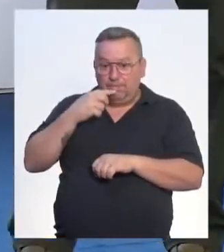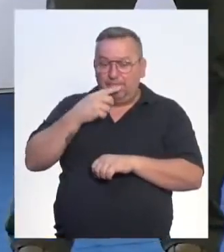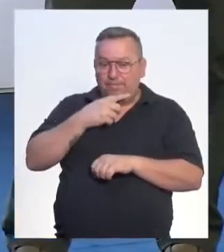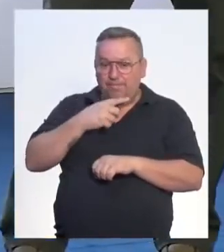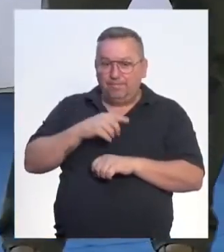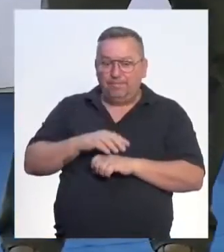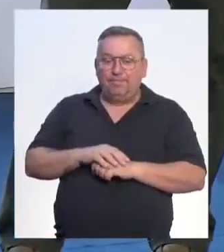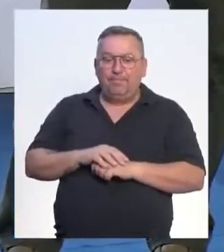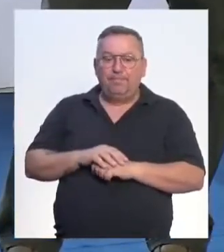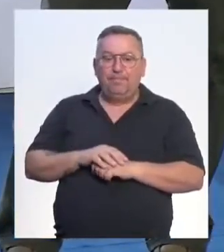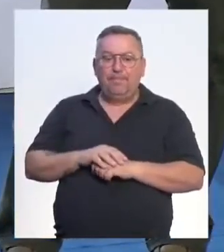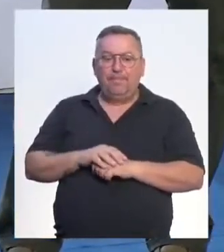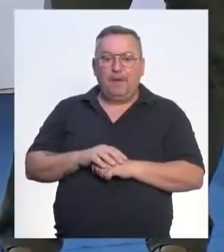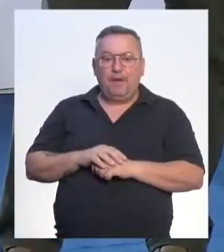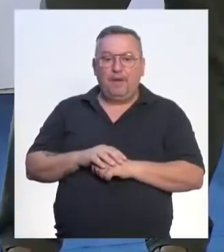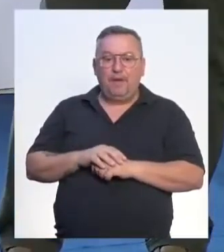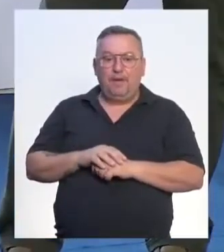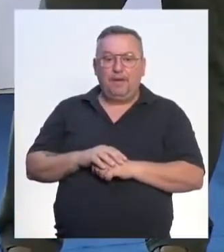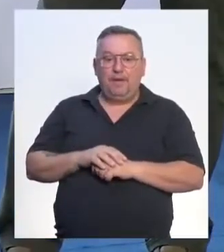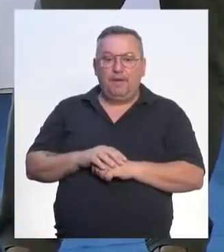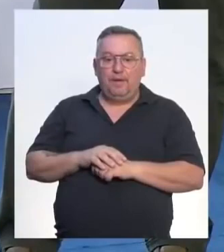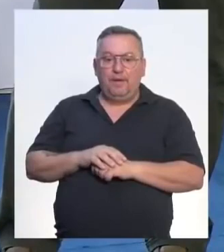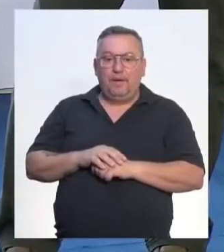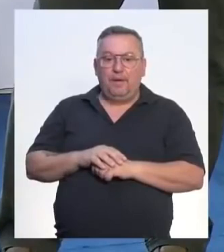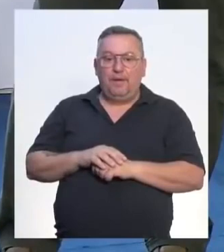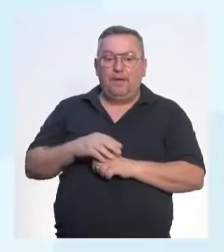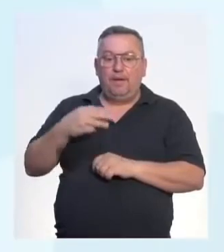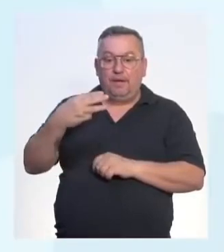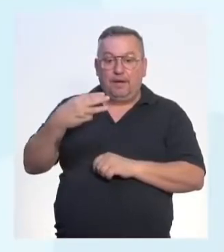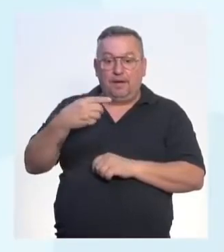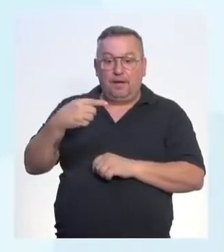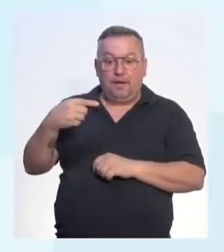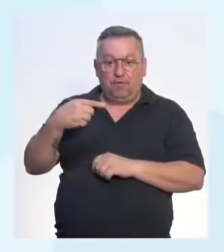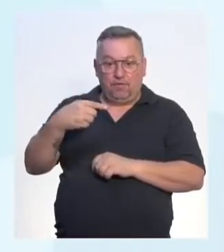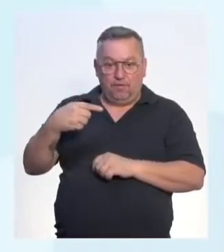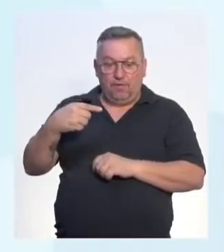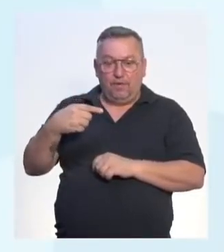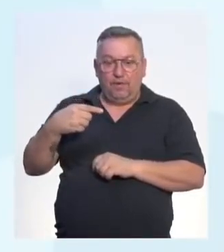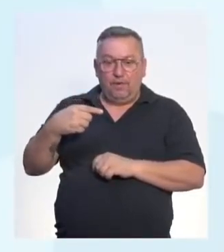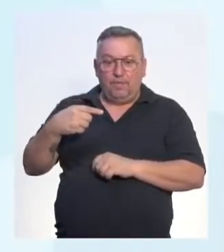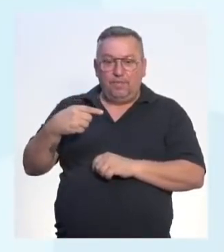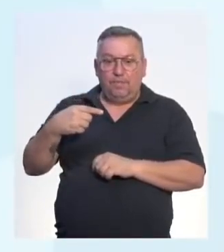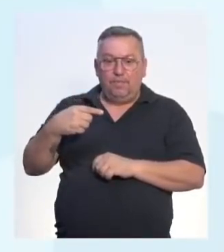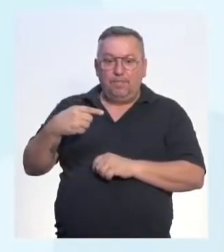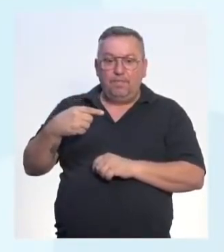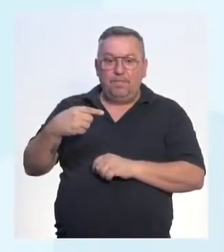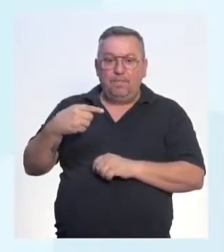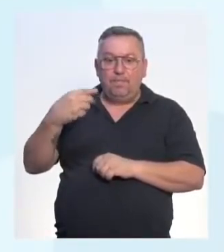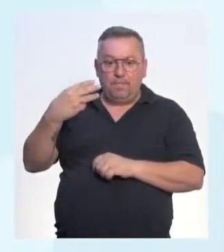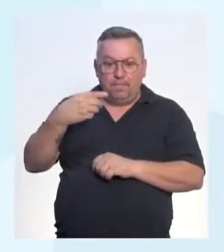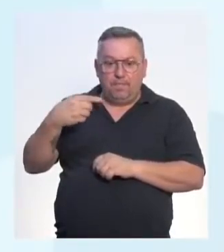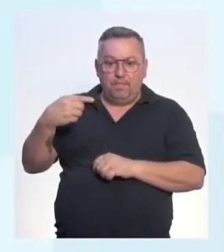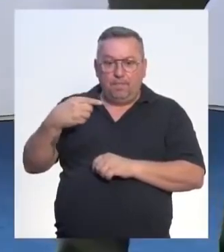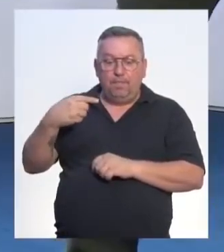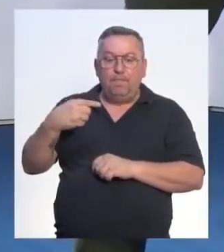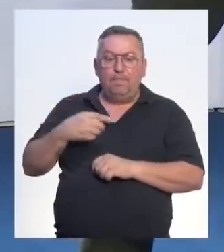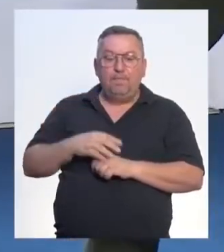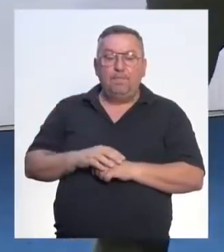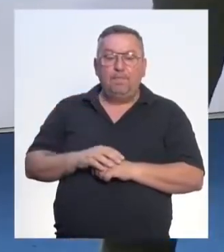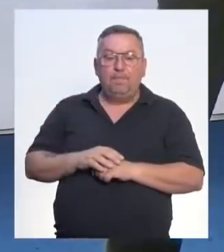ó. Tá vendo? A parte vermelha, aqui é 3 negativo. Tá? Essa parte vermelha é o 3